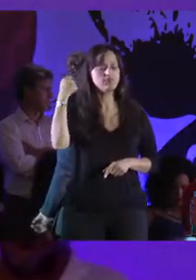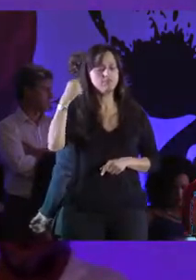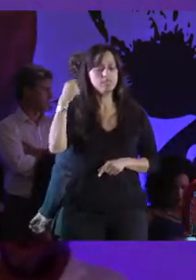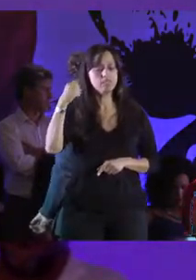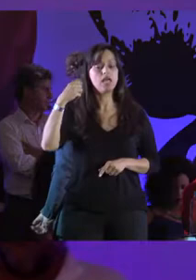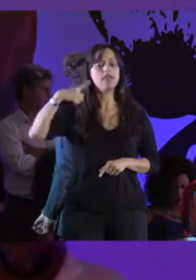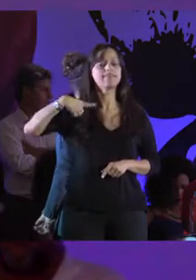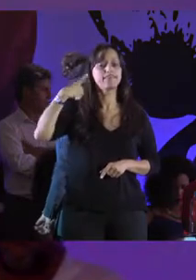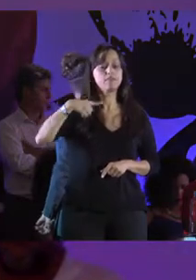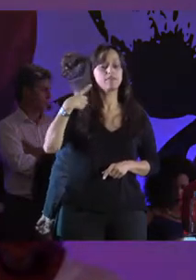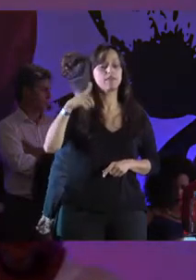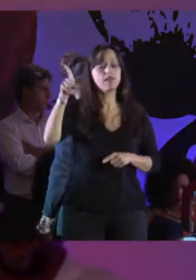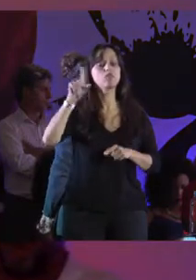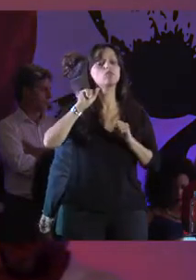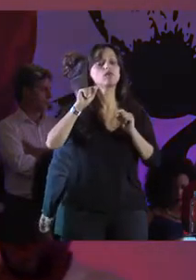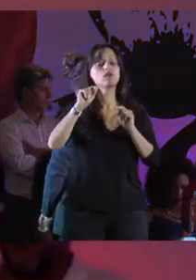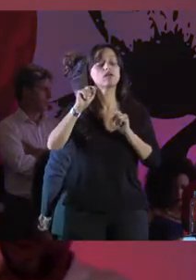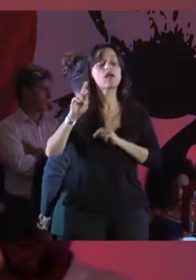Sem Terra.